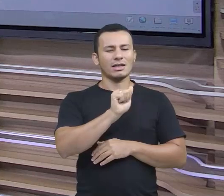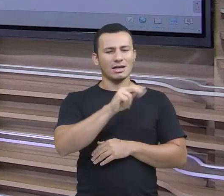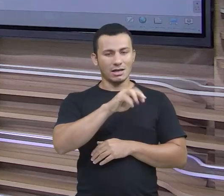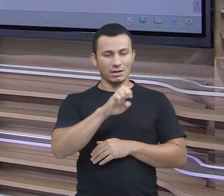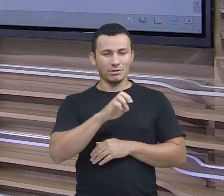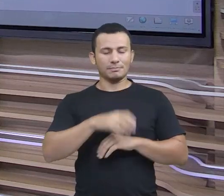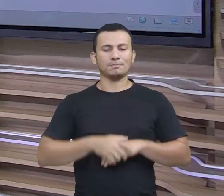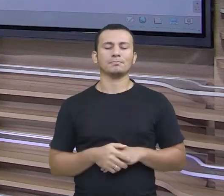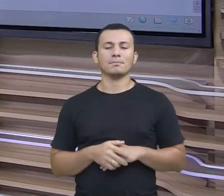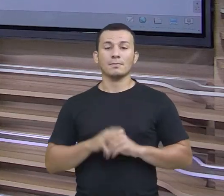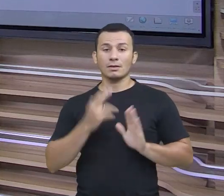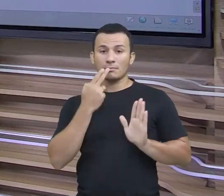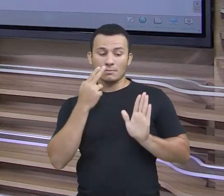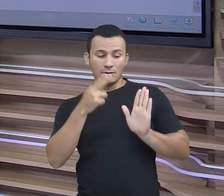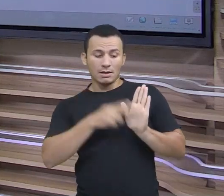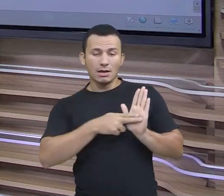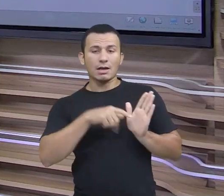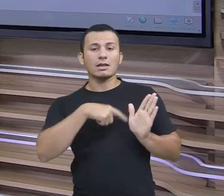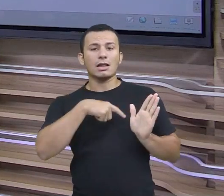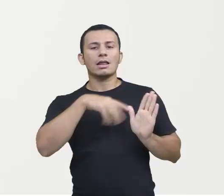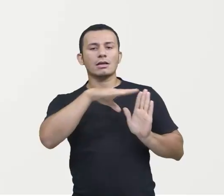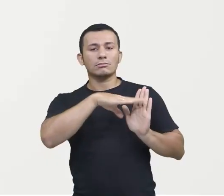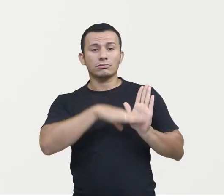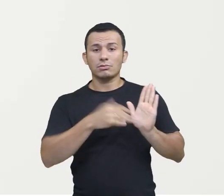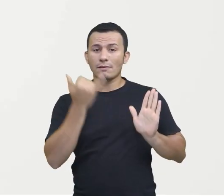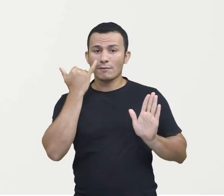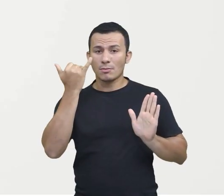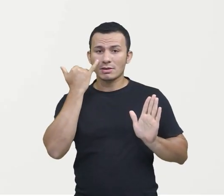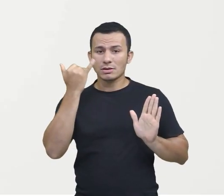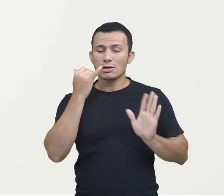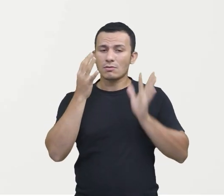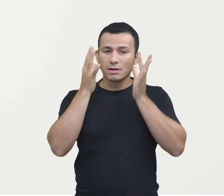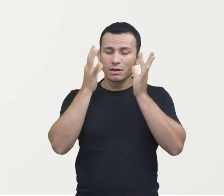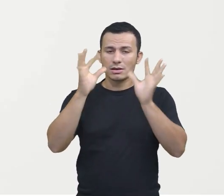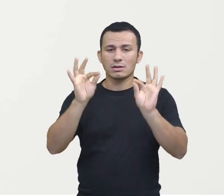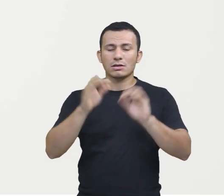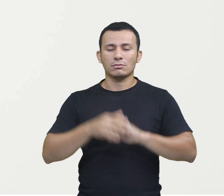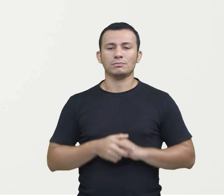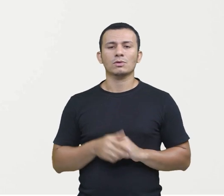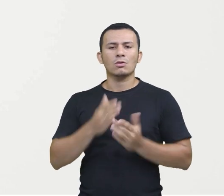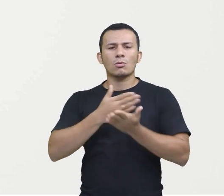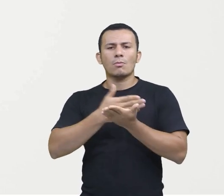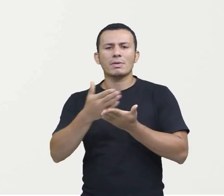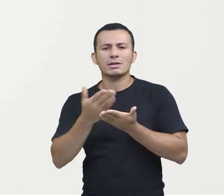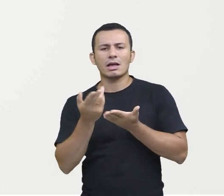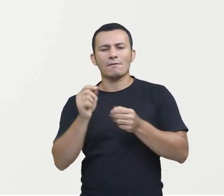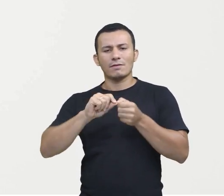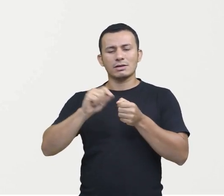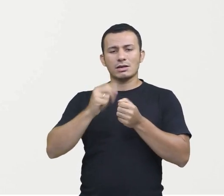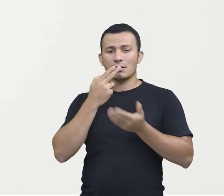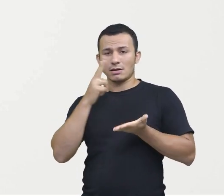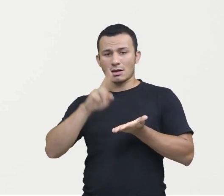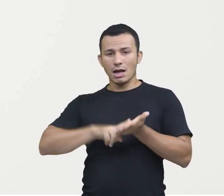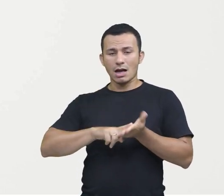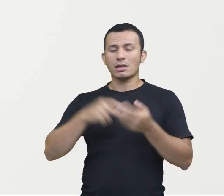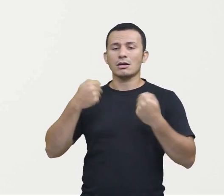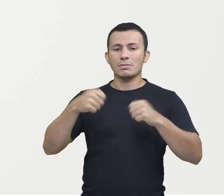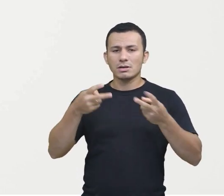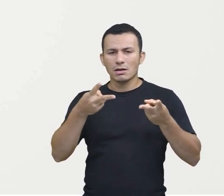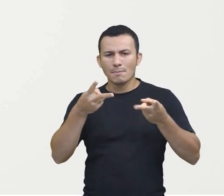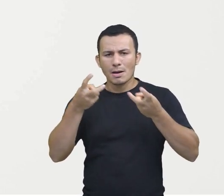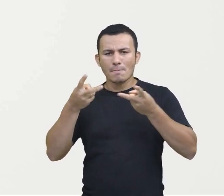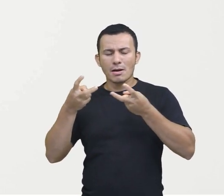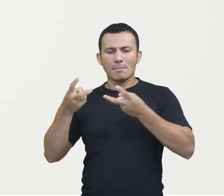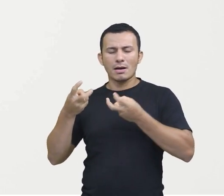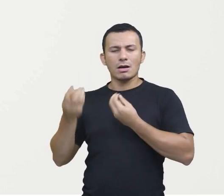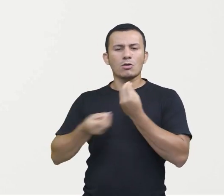ver novamente? Olha aqui a carta mais uma vez. Sempre que a gente escrever uma carta, para você identificar se é uma